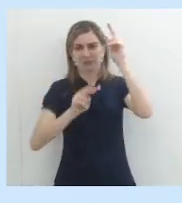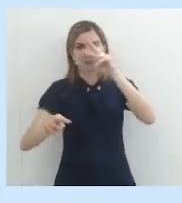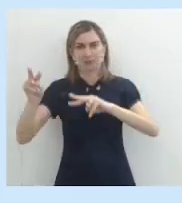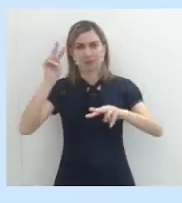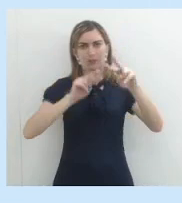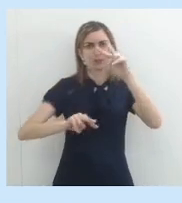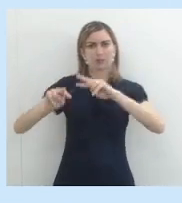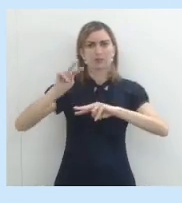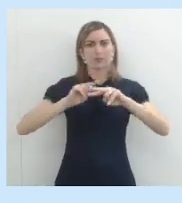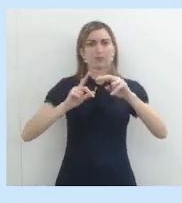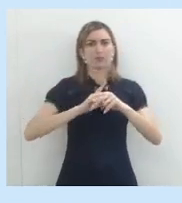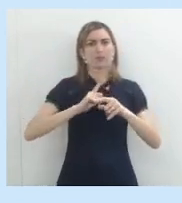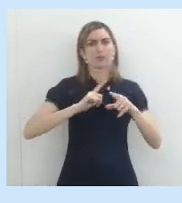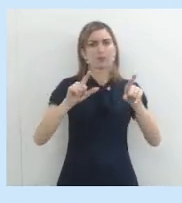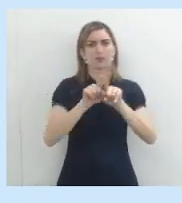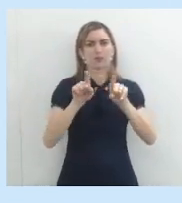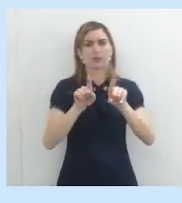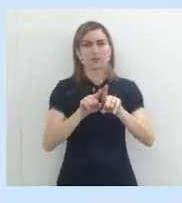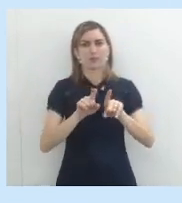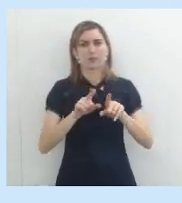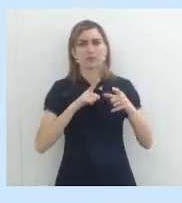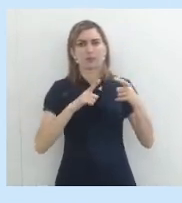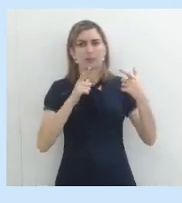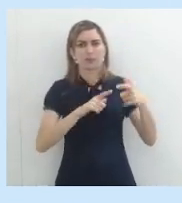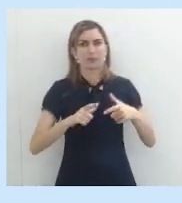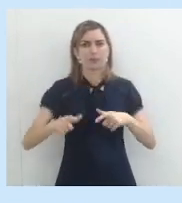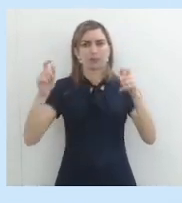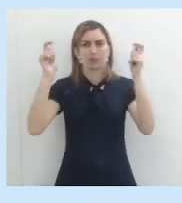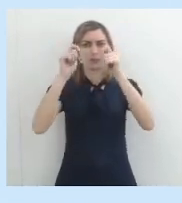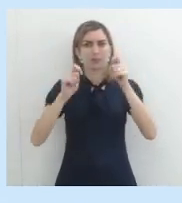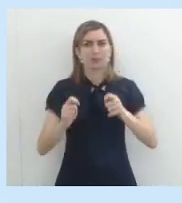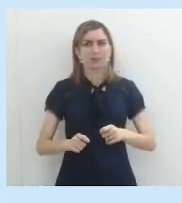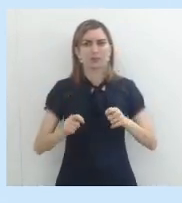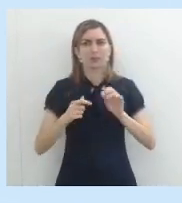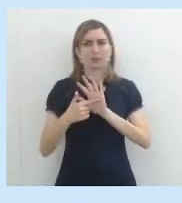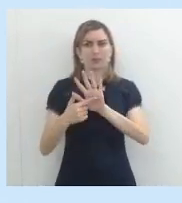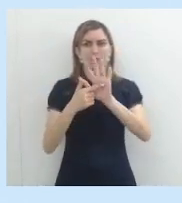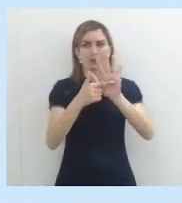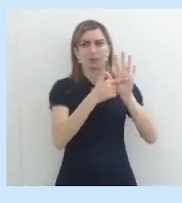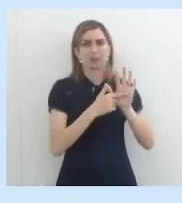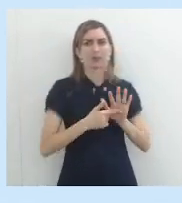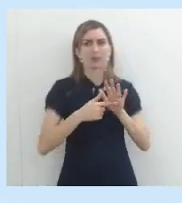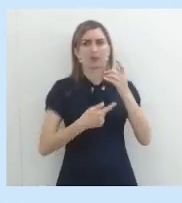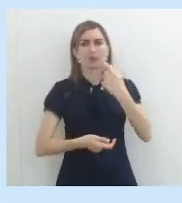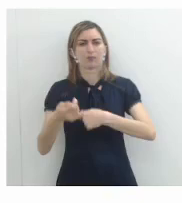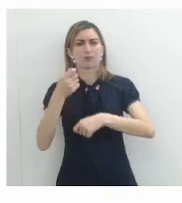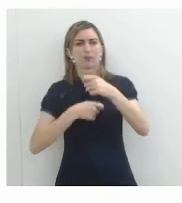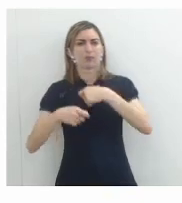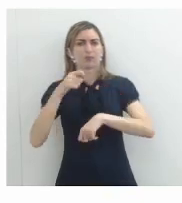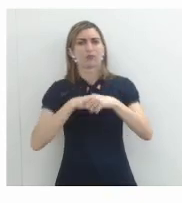expressões elas vão estar também nas galerias de arte para ser expostas e comercializadas.